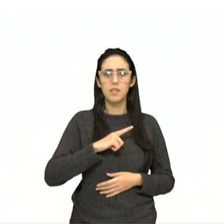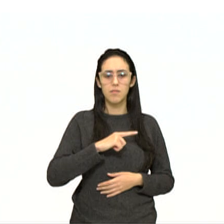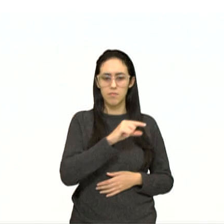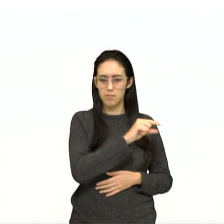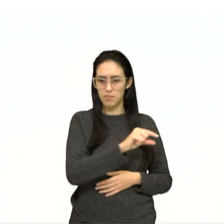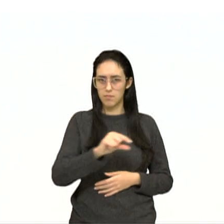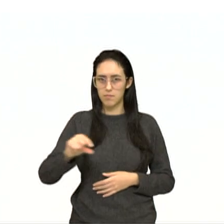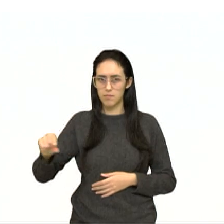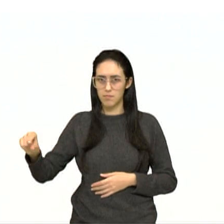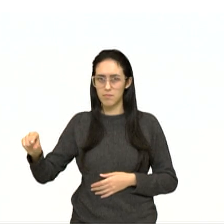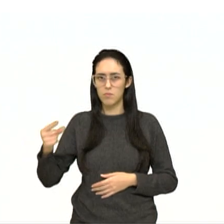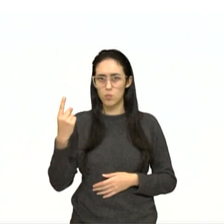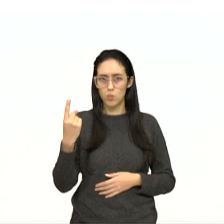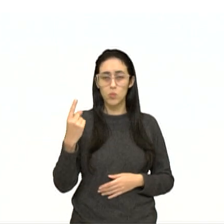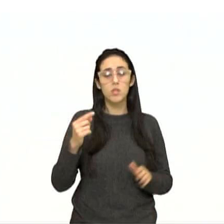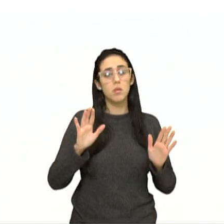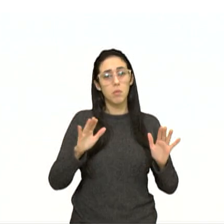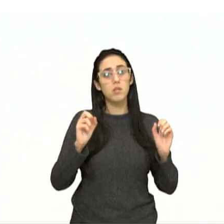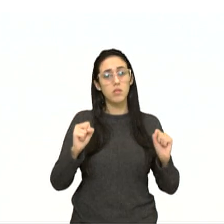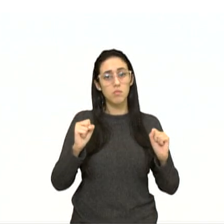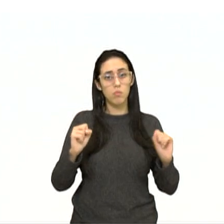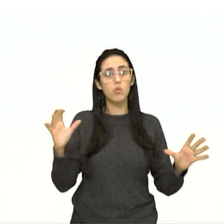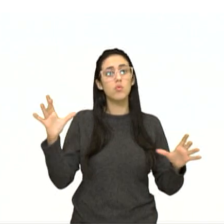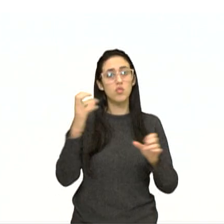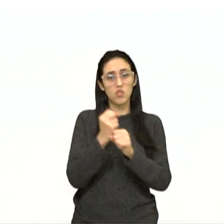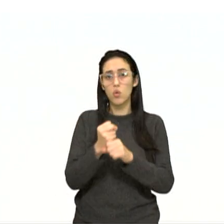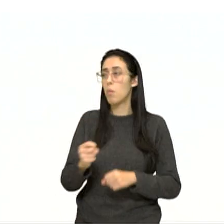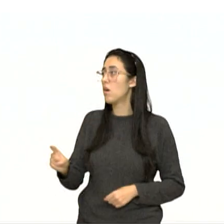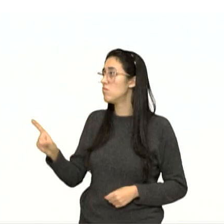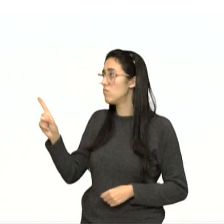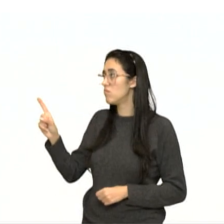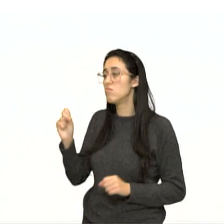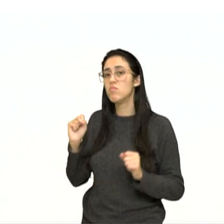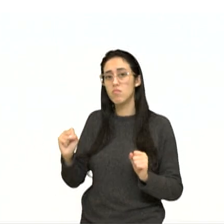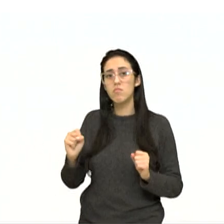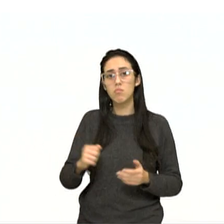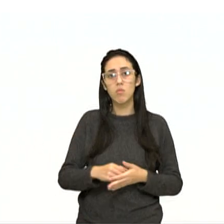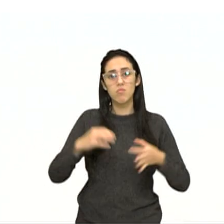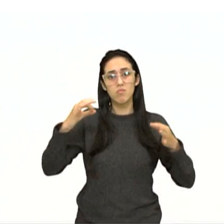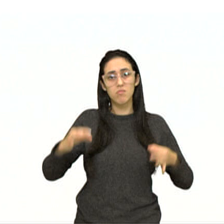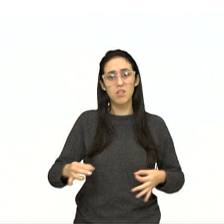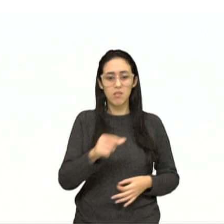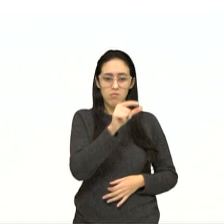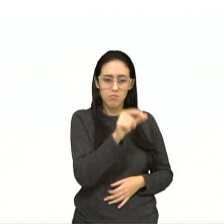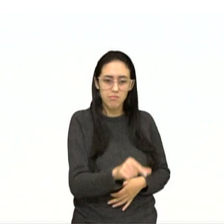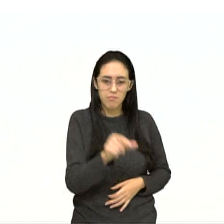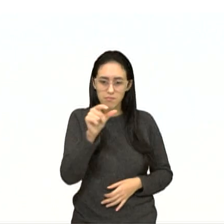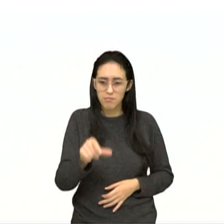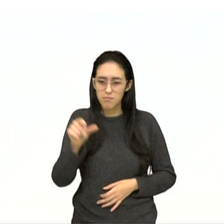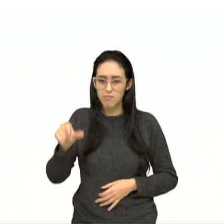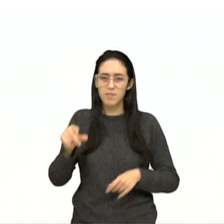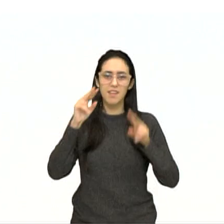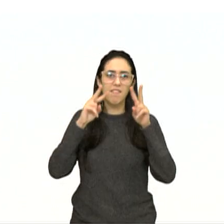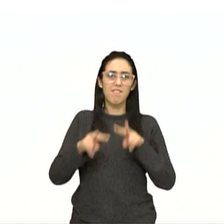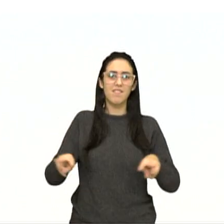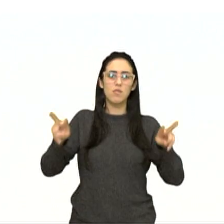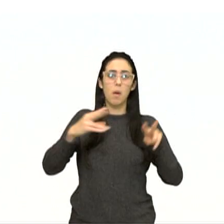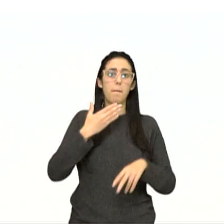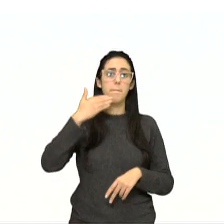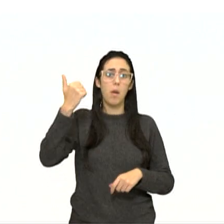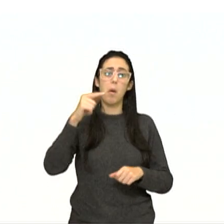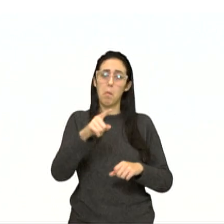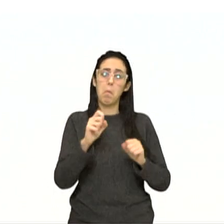conta linear, a gente pode colocar dessa maneira aqui, com a continha armada. Pode ser que fique mais fácil para você visualizar os